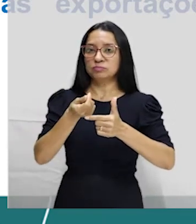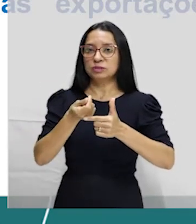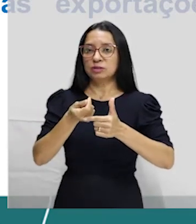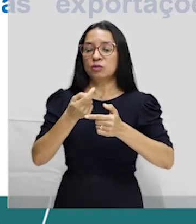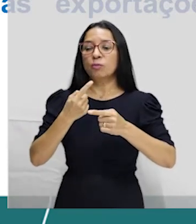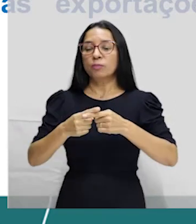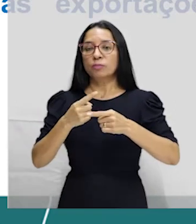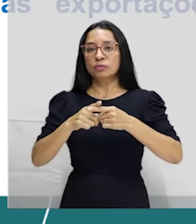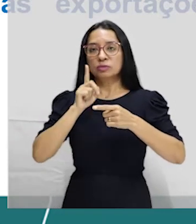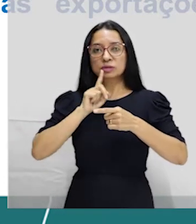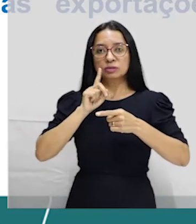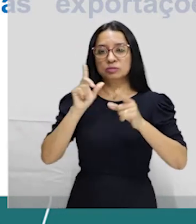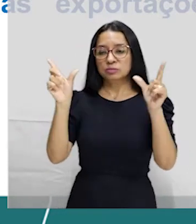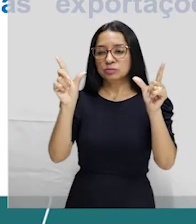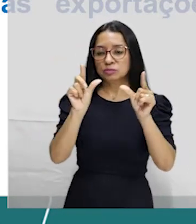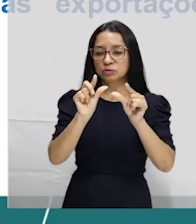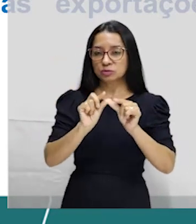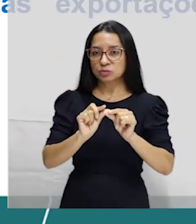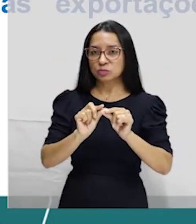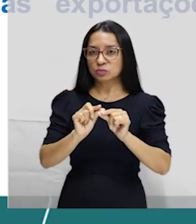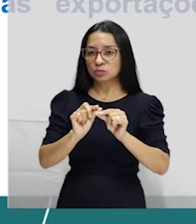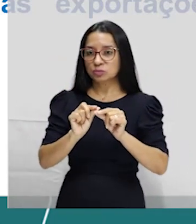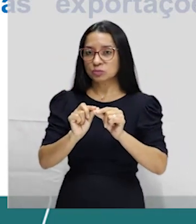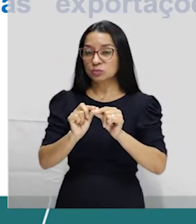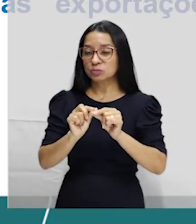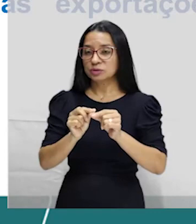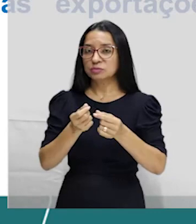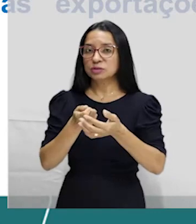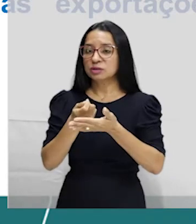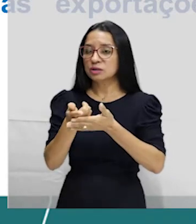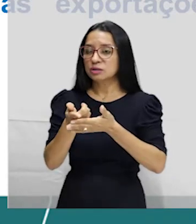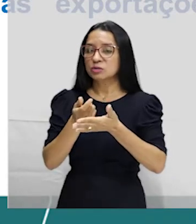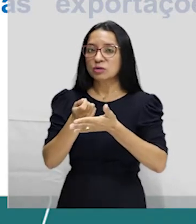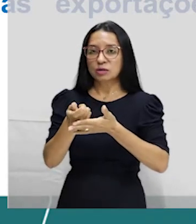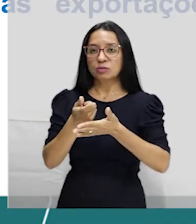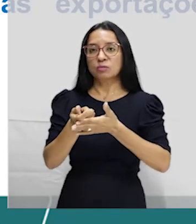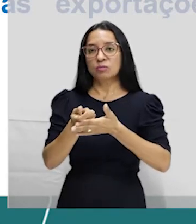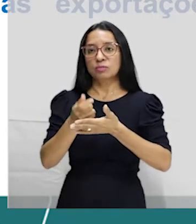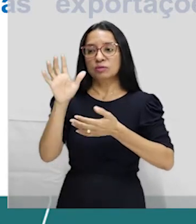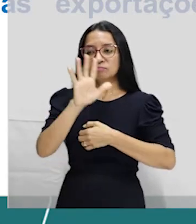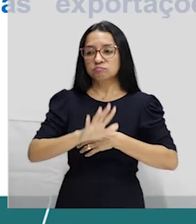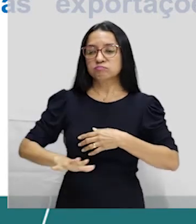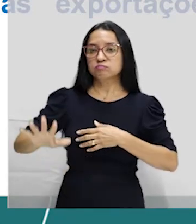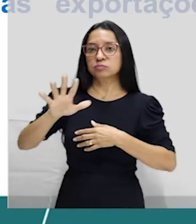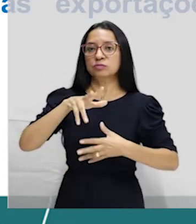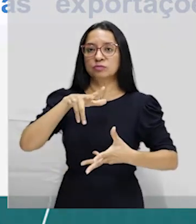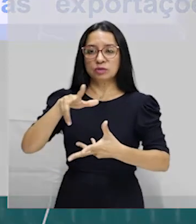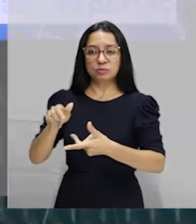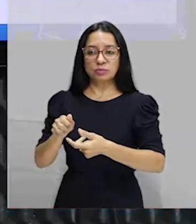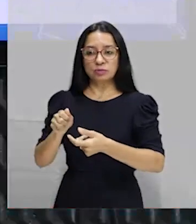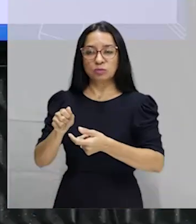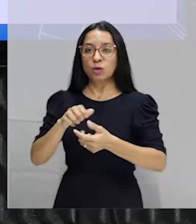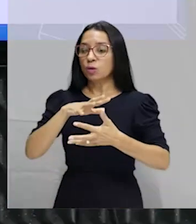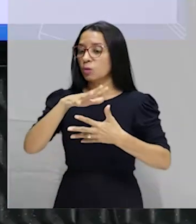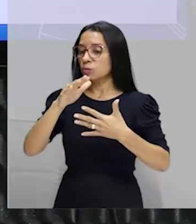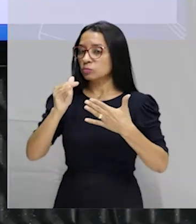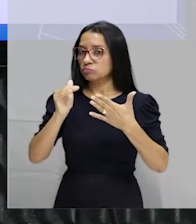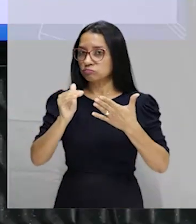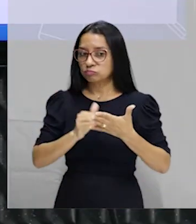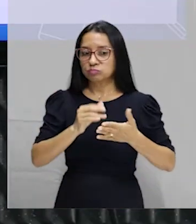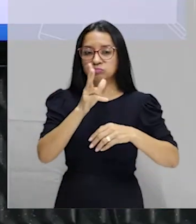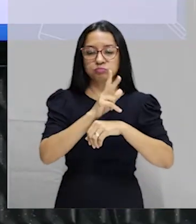vão diminuir o seu aporte de compras, tá certo, a nível global, então as economias elas vão sentir. É o que nós chamamos aí de uma